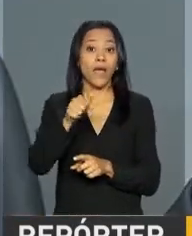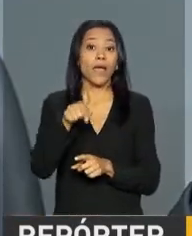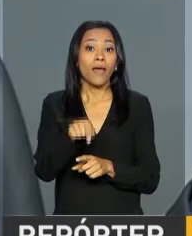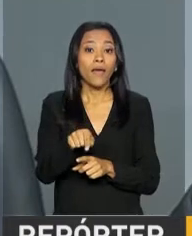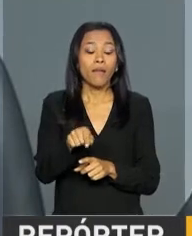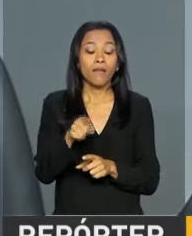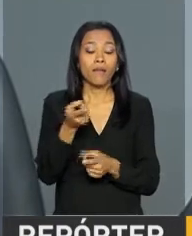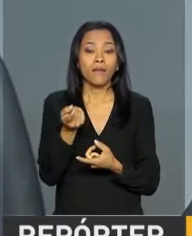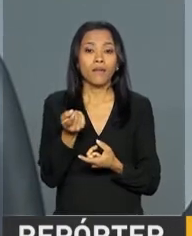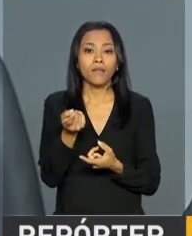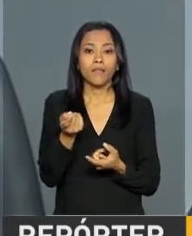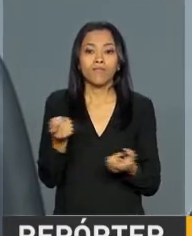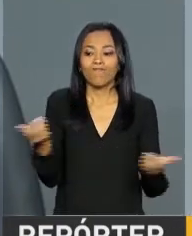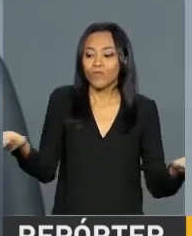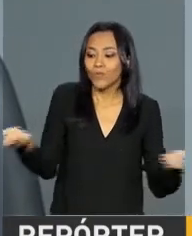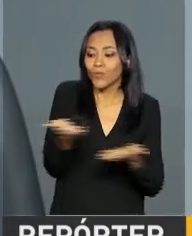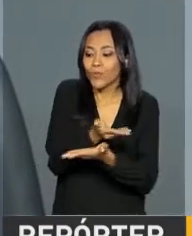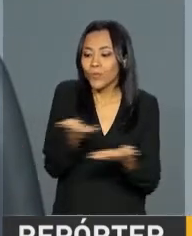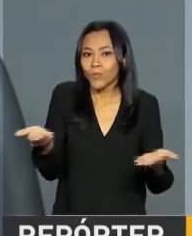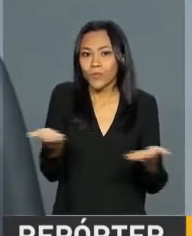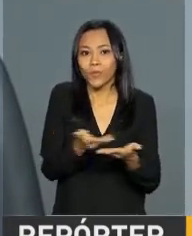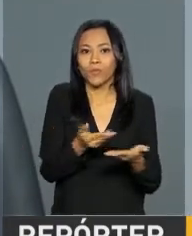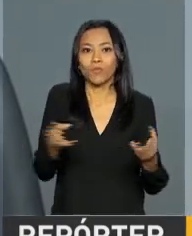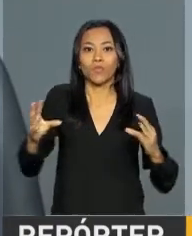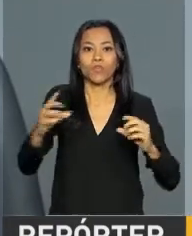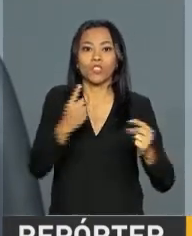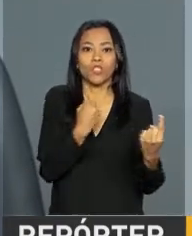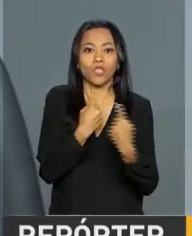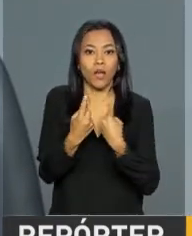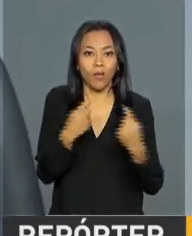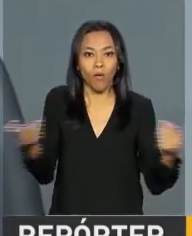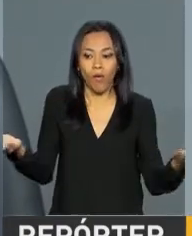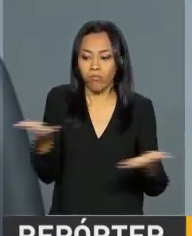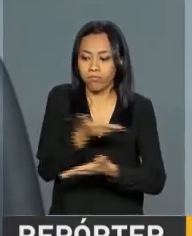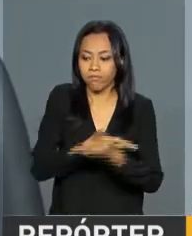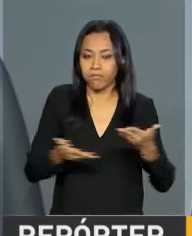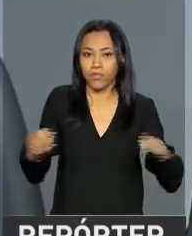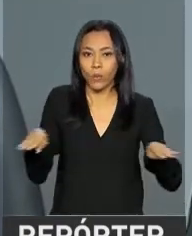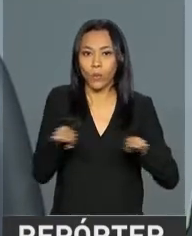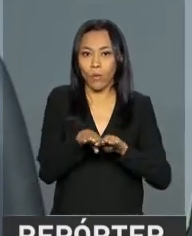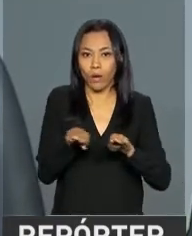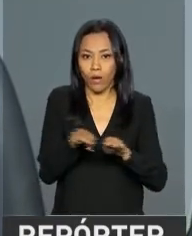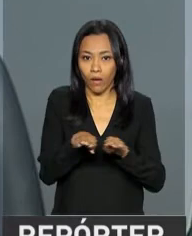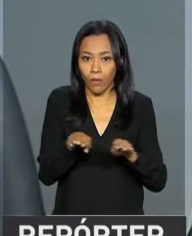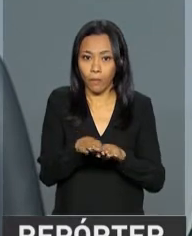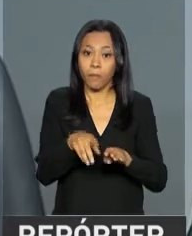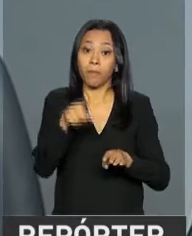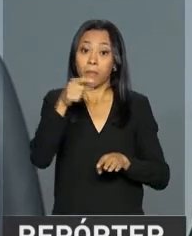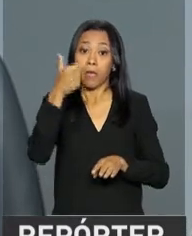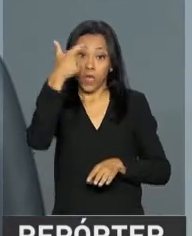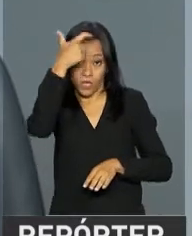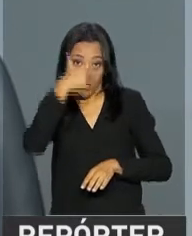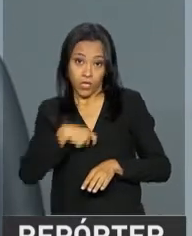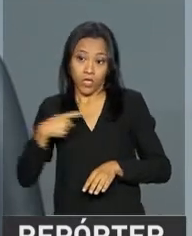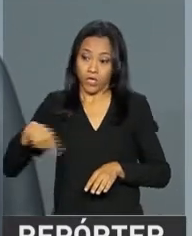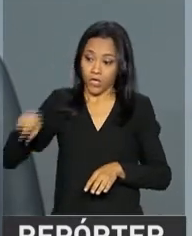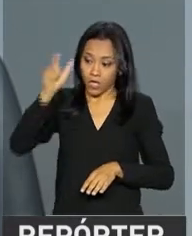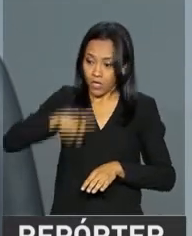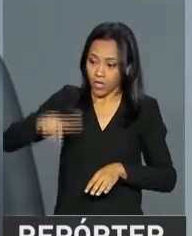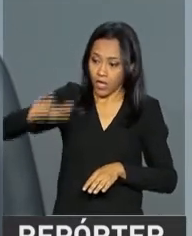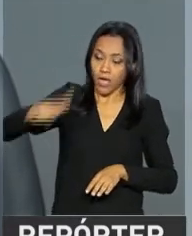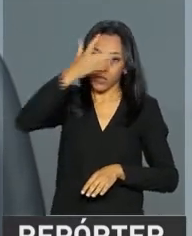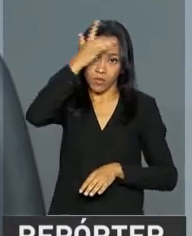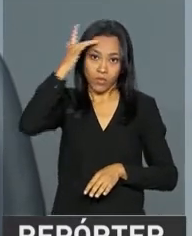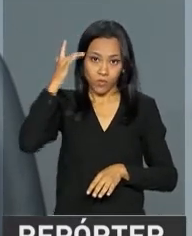possibilita um diálogo igualitário ela permitiu que nós cidadãos consumidores comuns nos